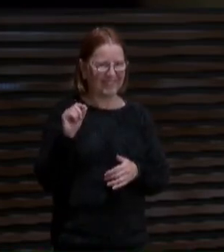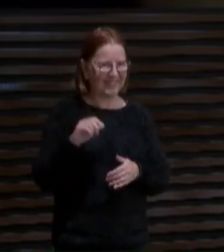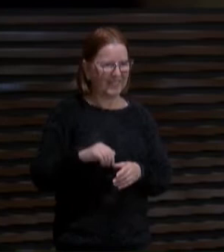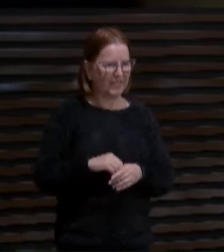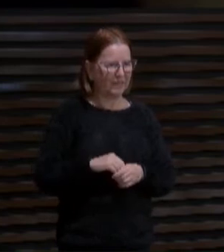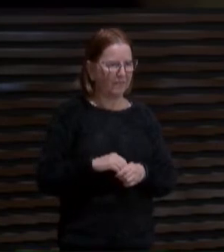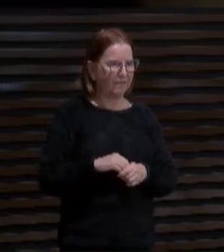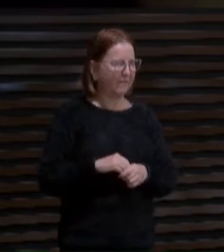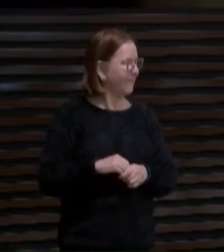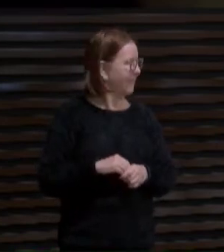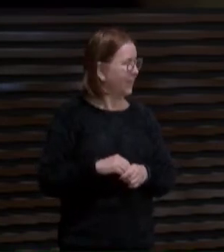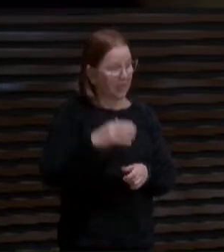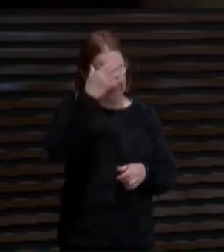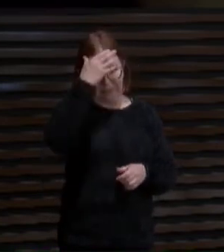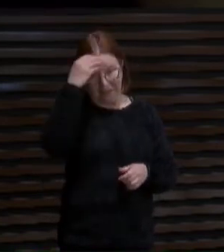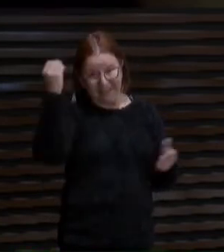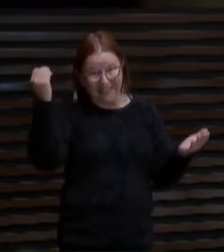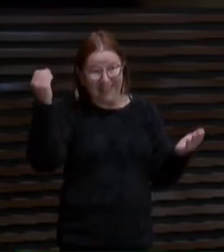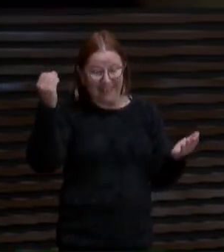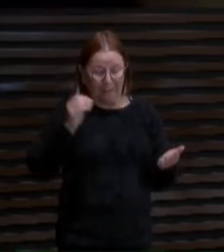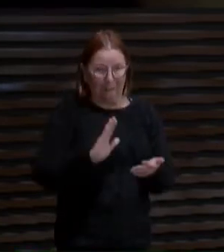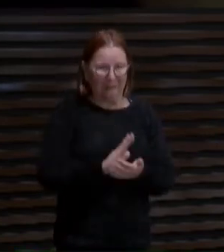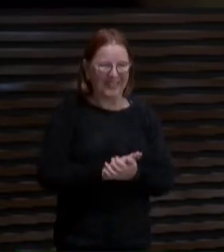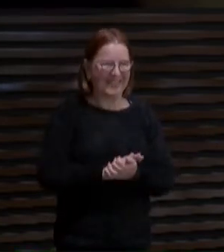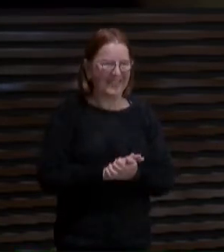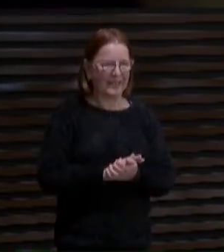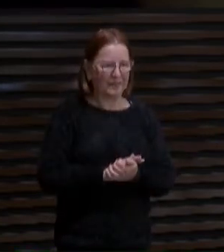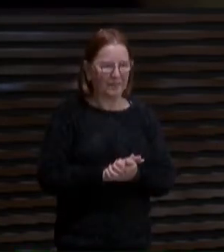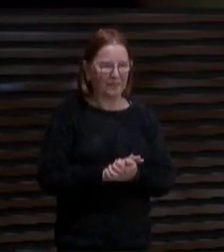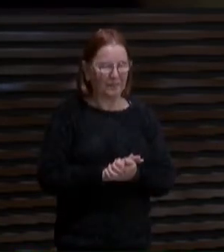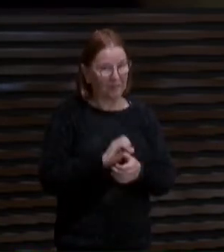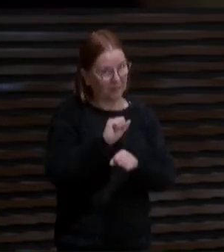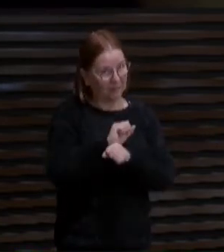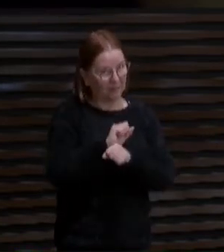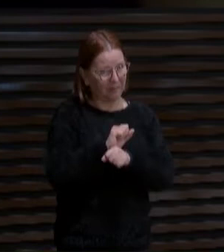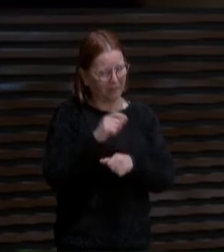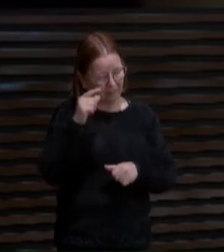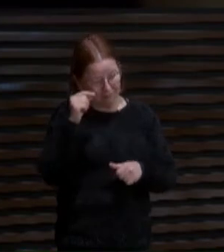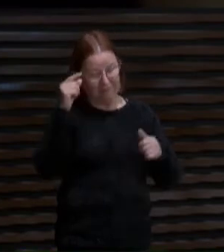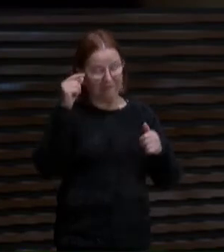fugiu o texto da cabeça eu acho que é o sono